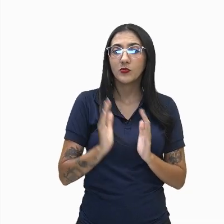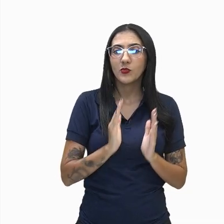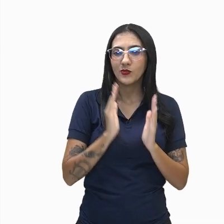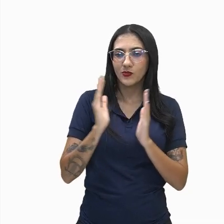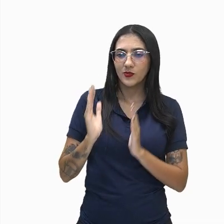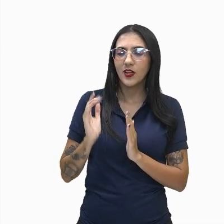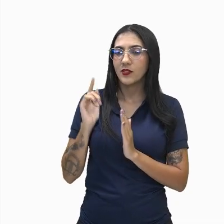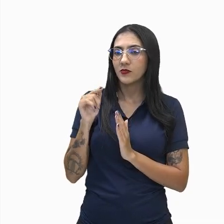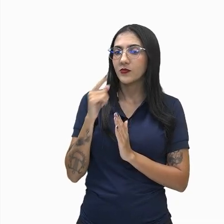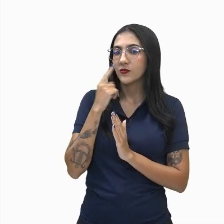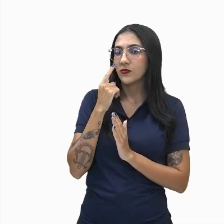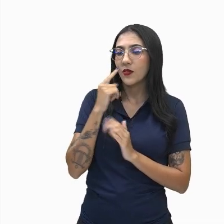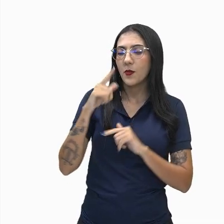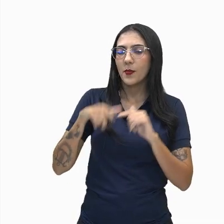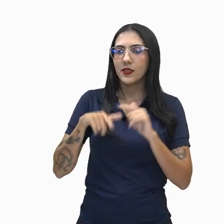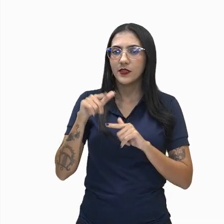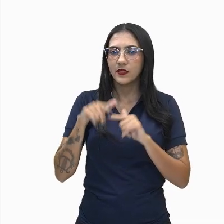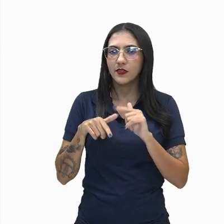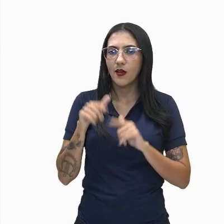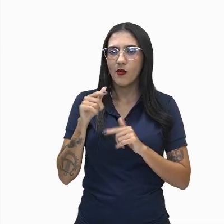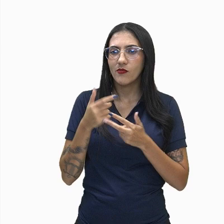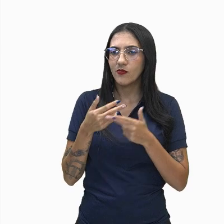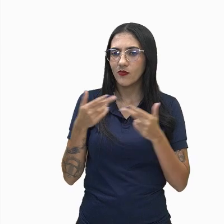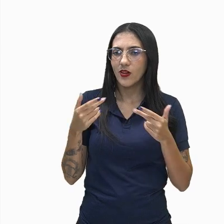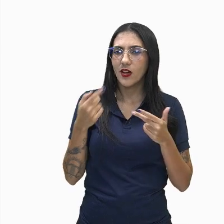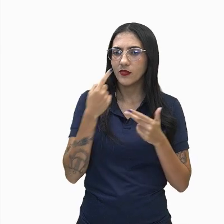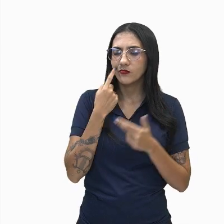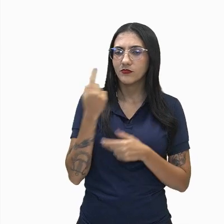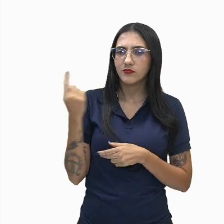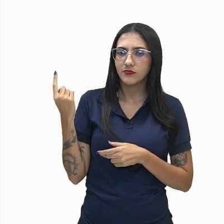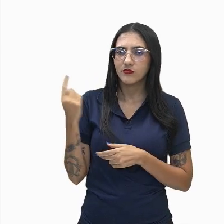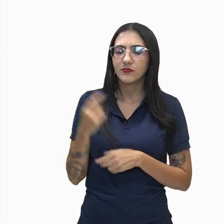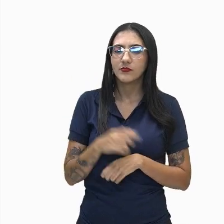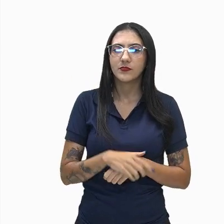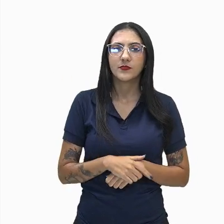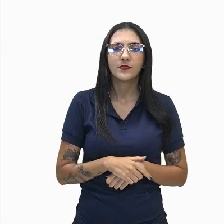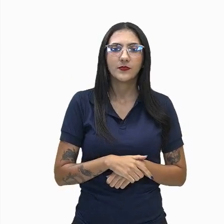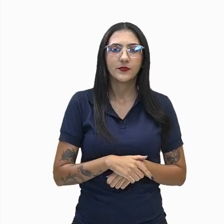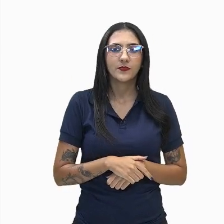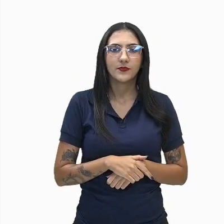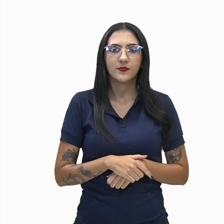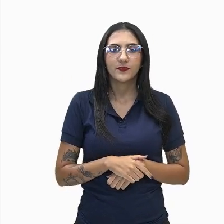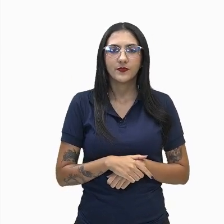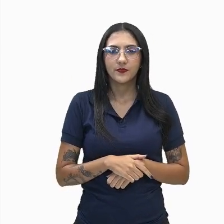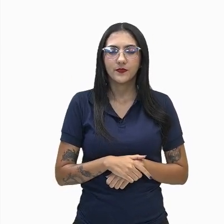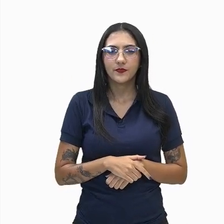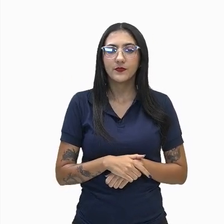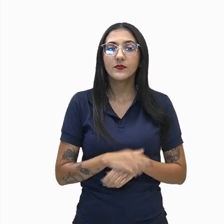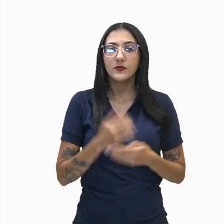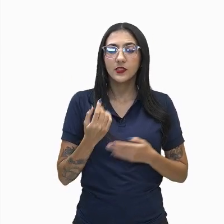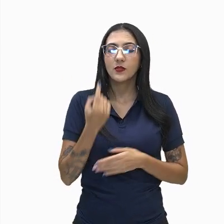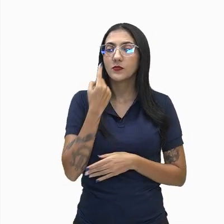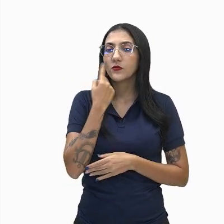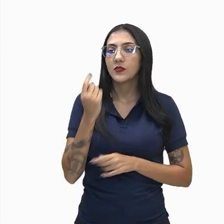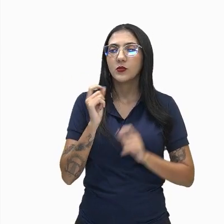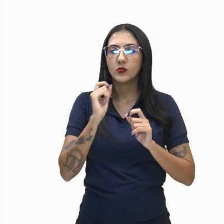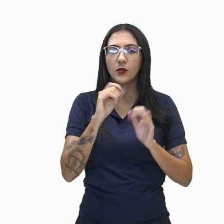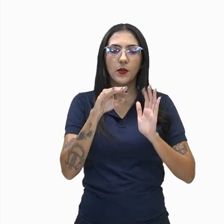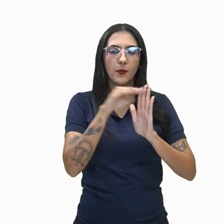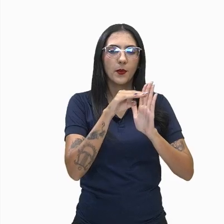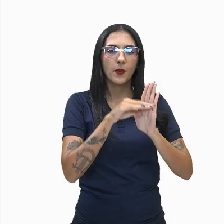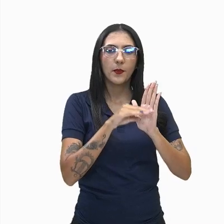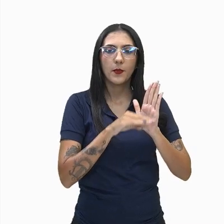alguns ingredientes, ovos, cenoura, alguma coisa. Muito bem, então aí eu tenho uma receita com